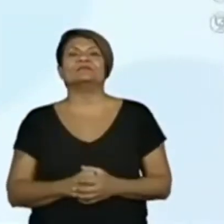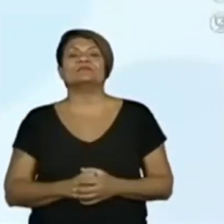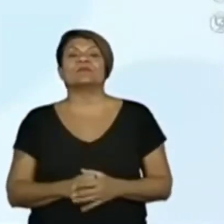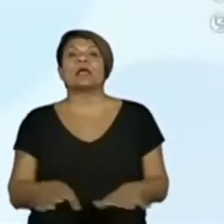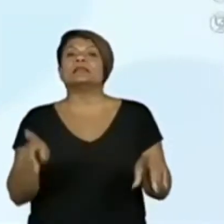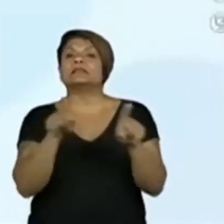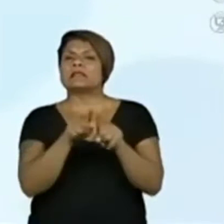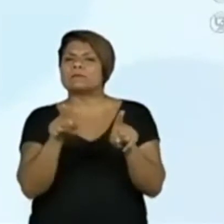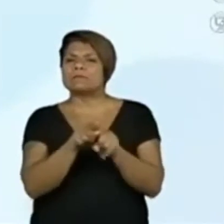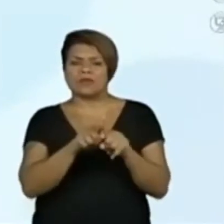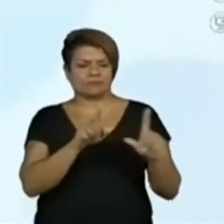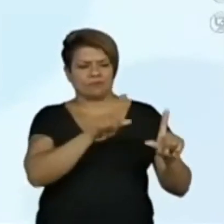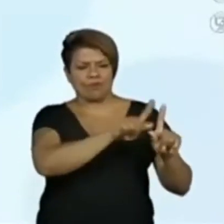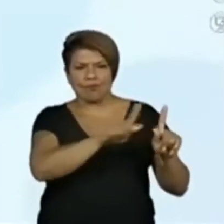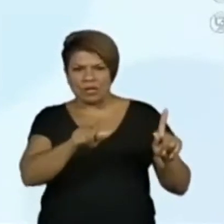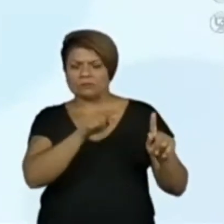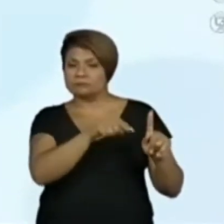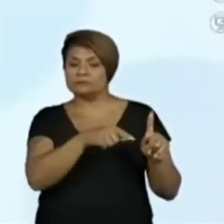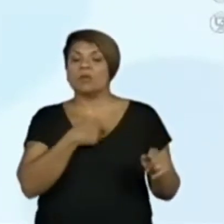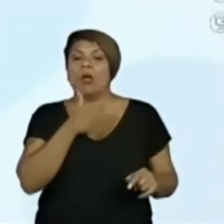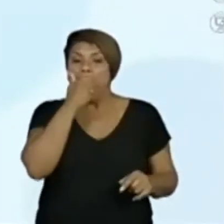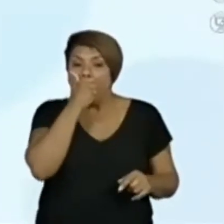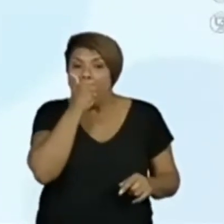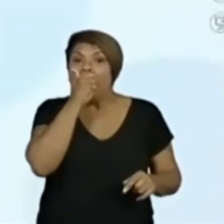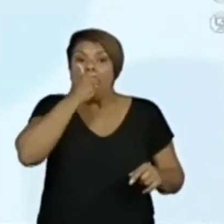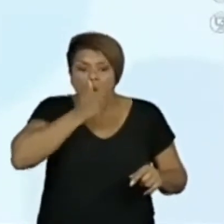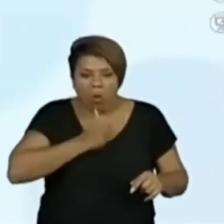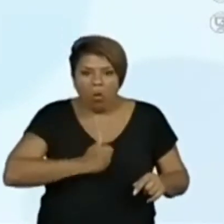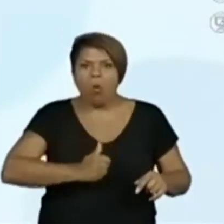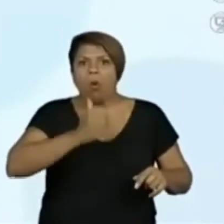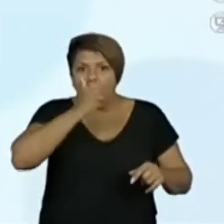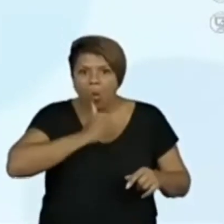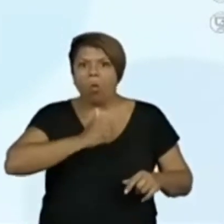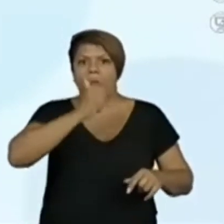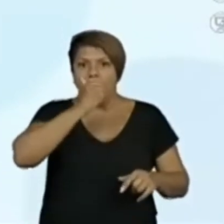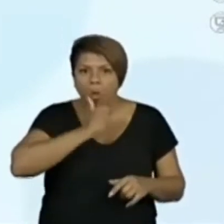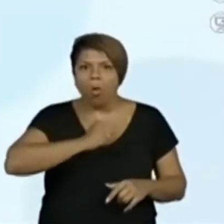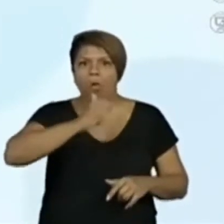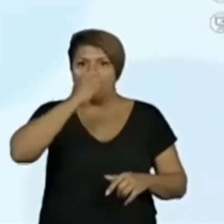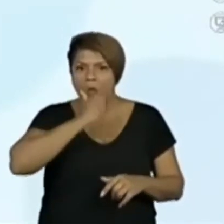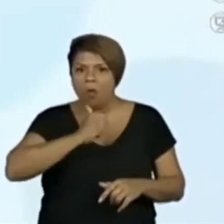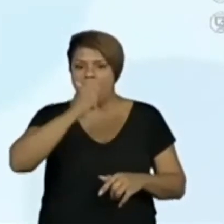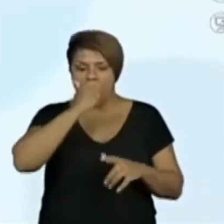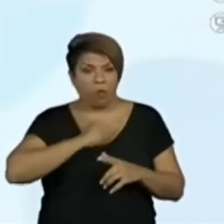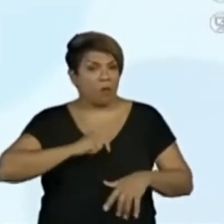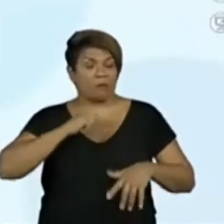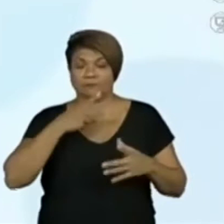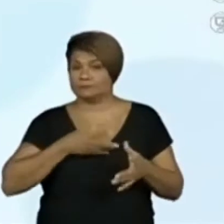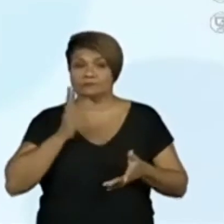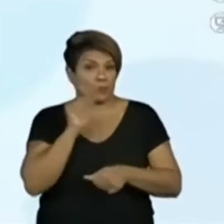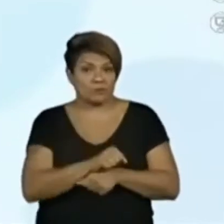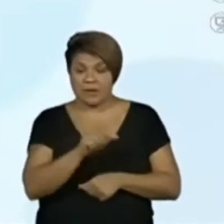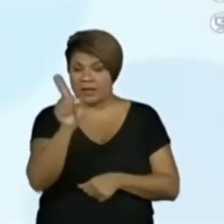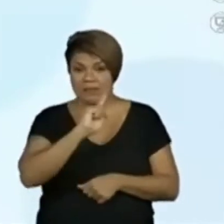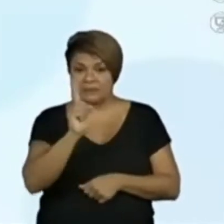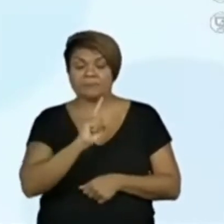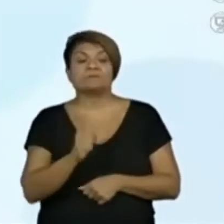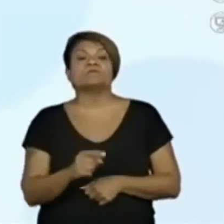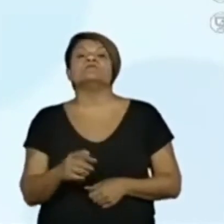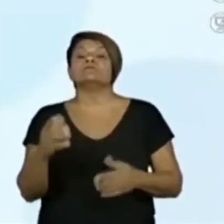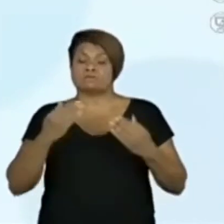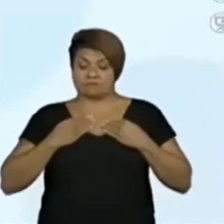Também conhecida como tosse comprida, olha só, é um outro nome. É uma doença infecciosa que compromete o